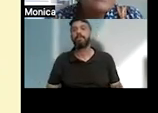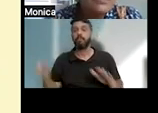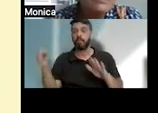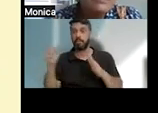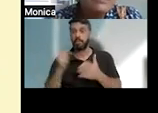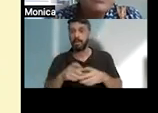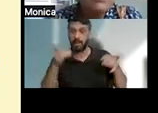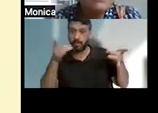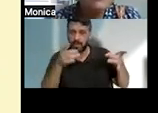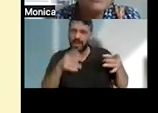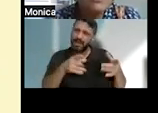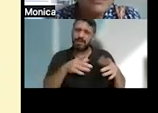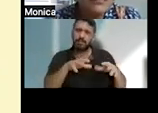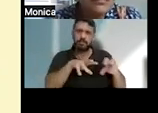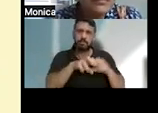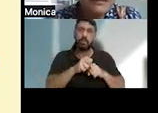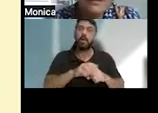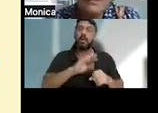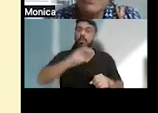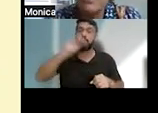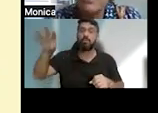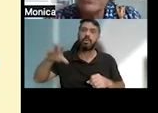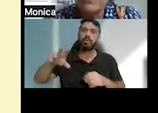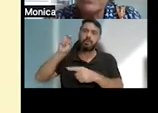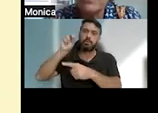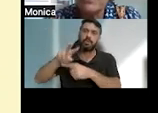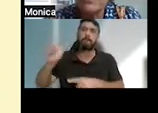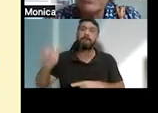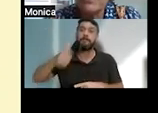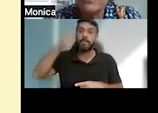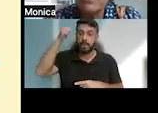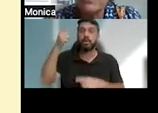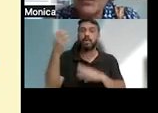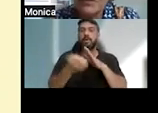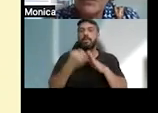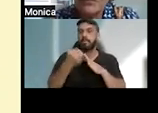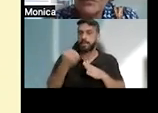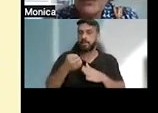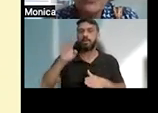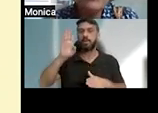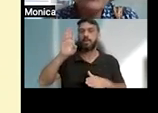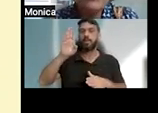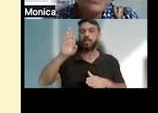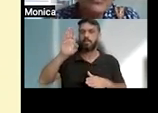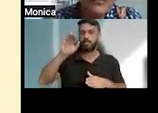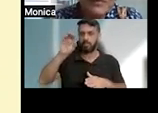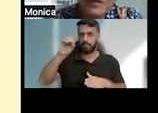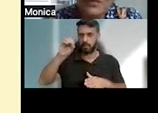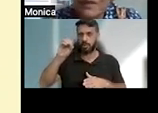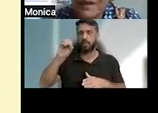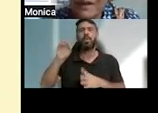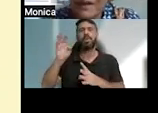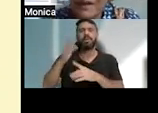da Osiris, terminou a graduação e já foi contratada na melhor empresa de biotecnologia nos Estados Unidos. Outro aluno foi para